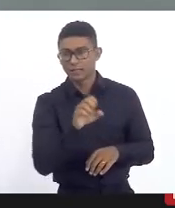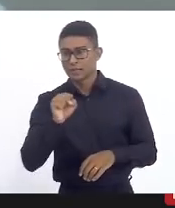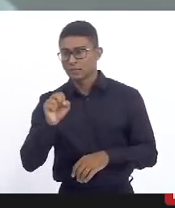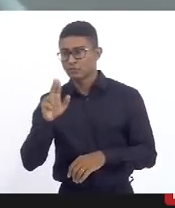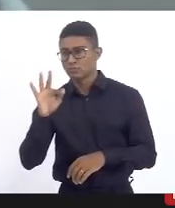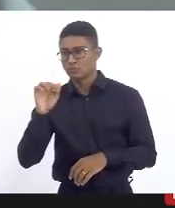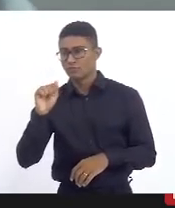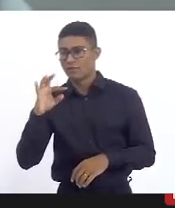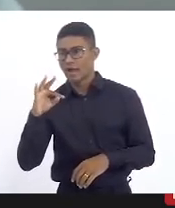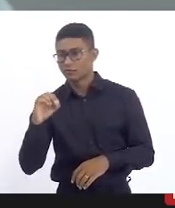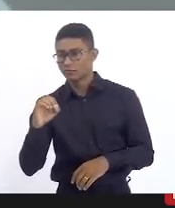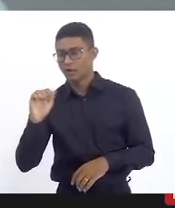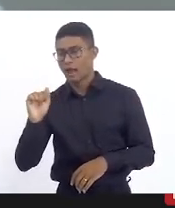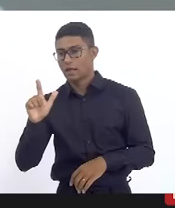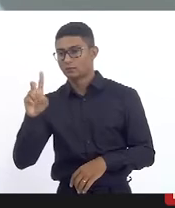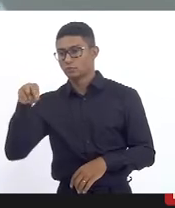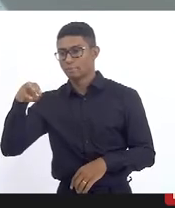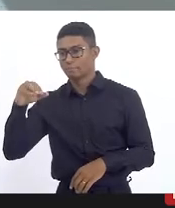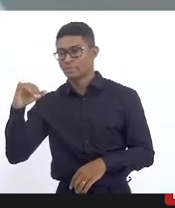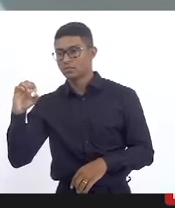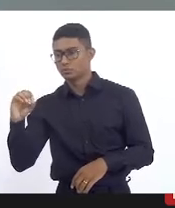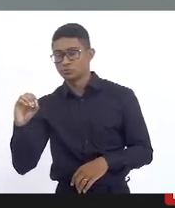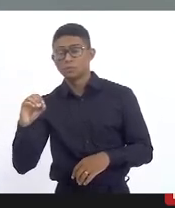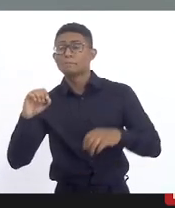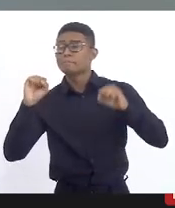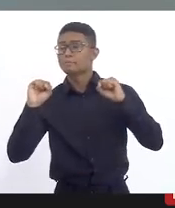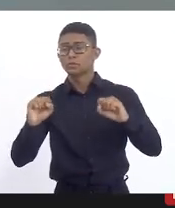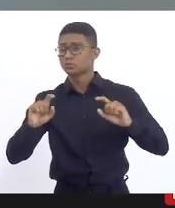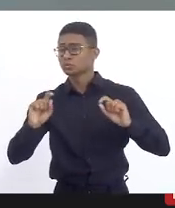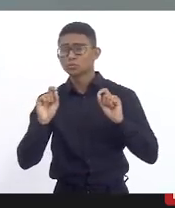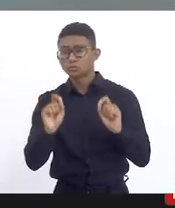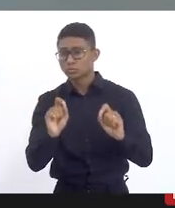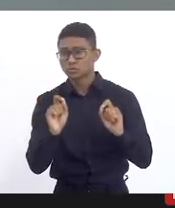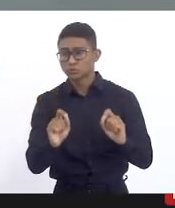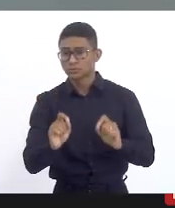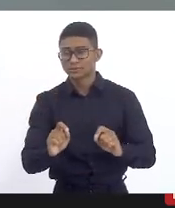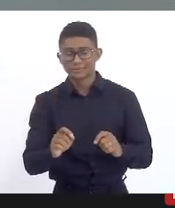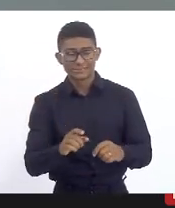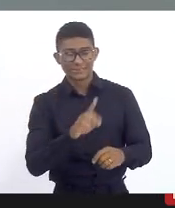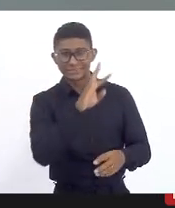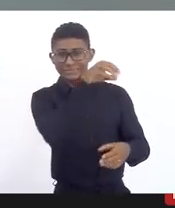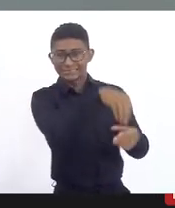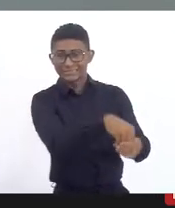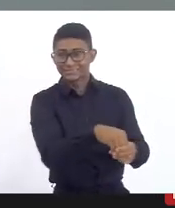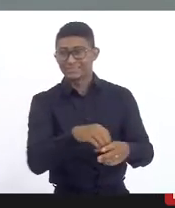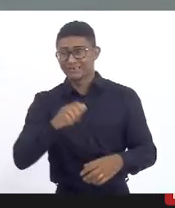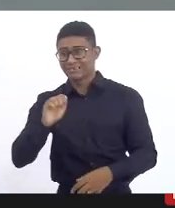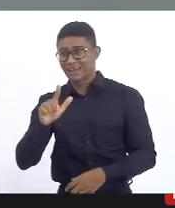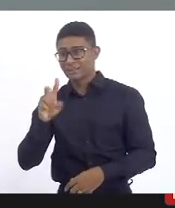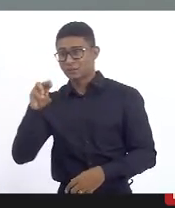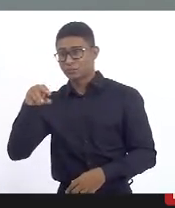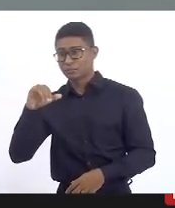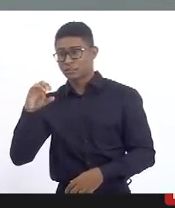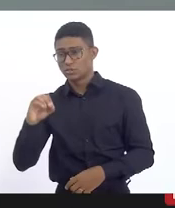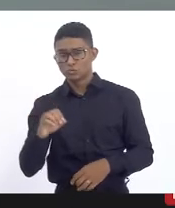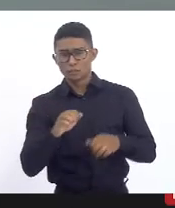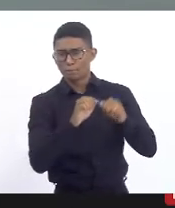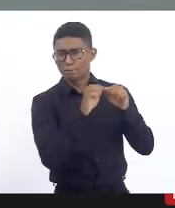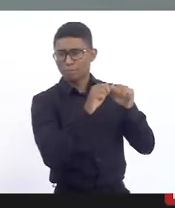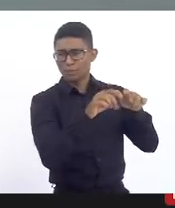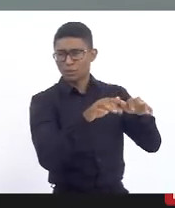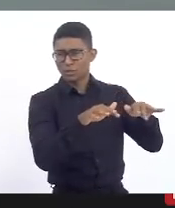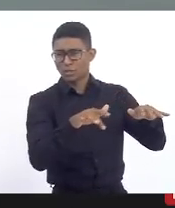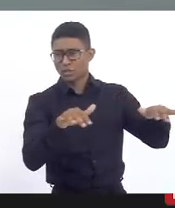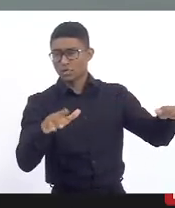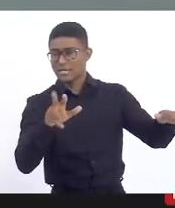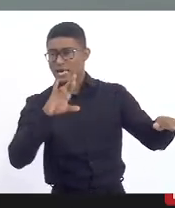alumínio. Você, ao jogar sulfato de alumínio, pode gerar liberação de alumínio para o rio. E a gente sabe